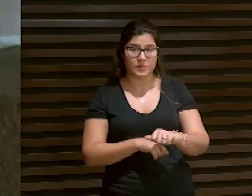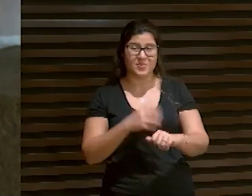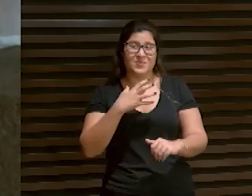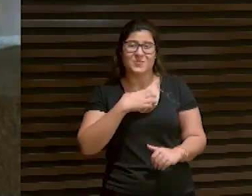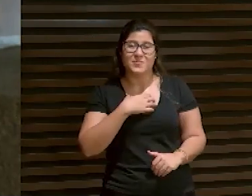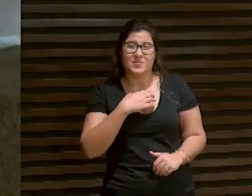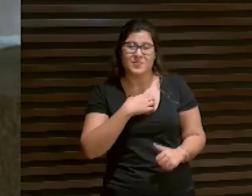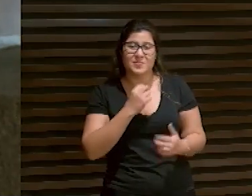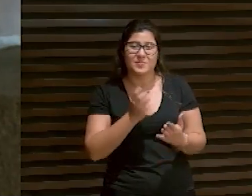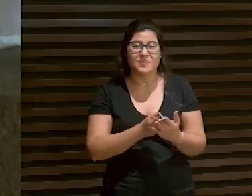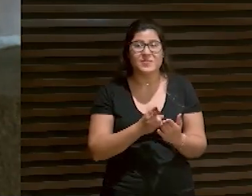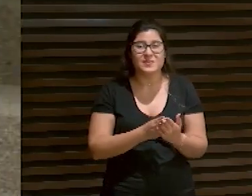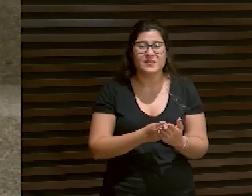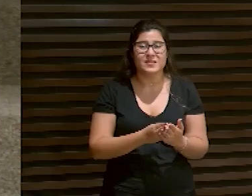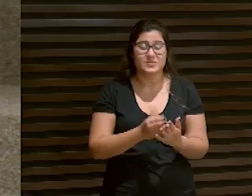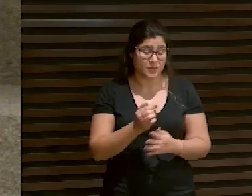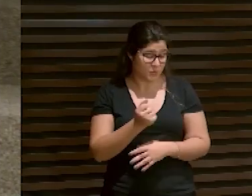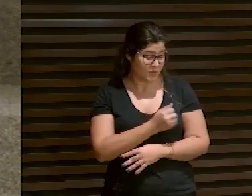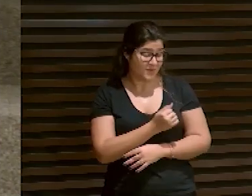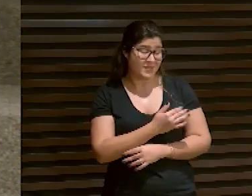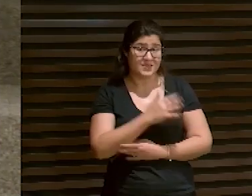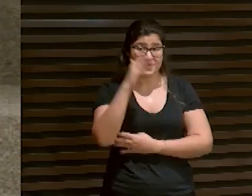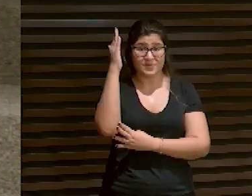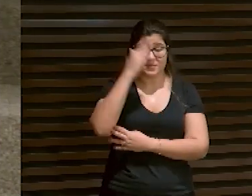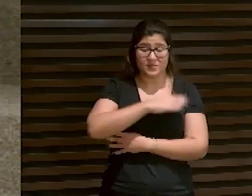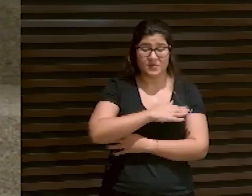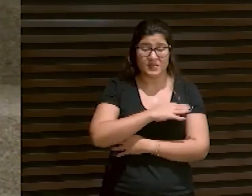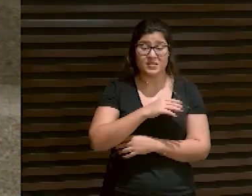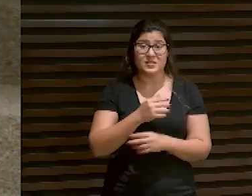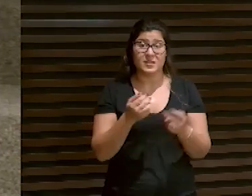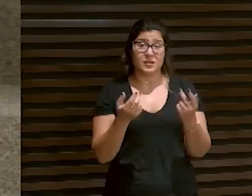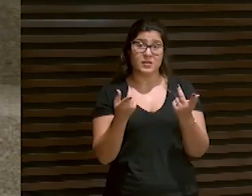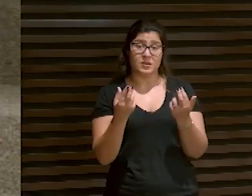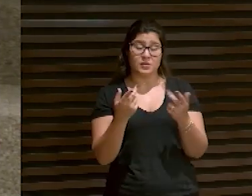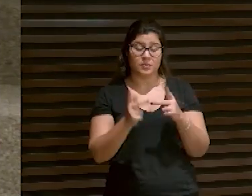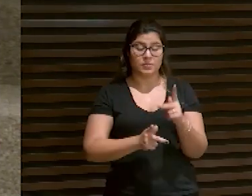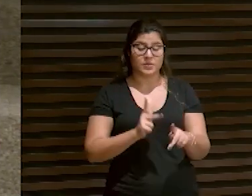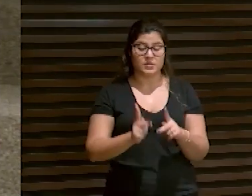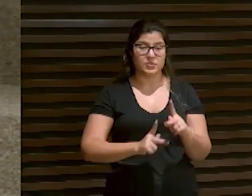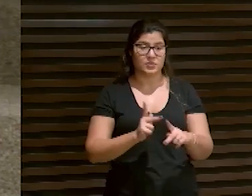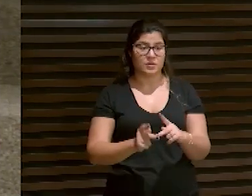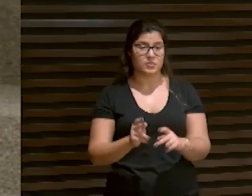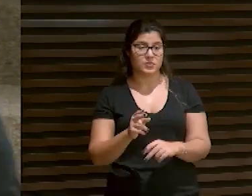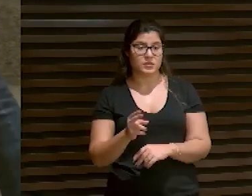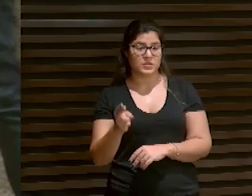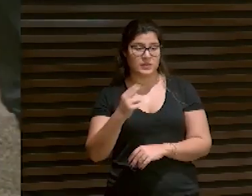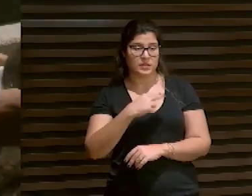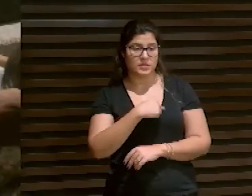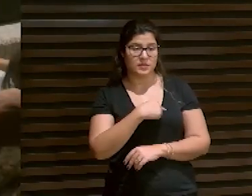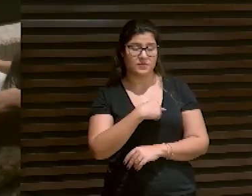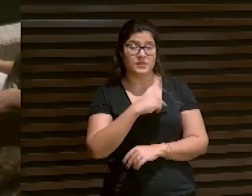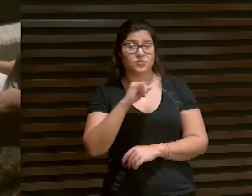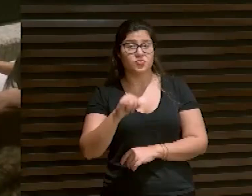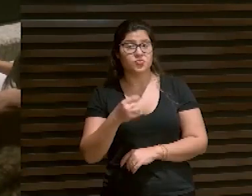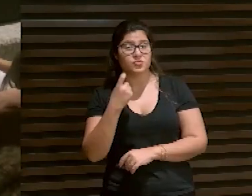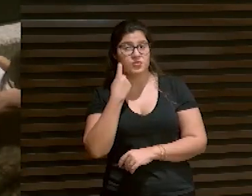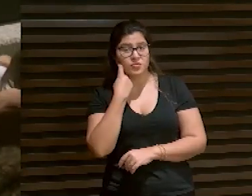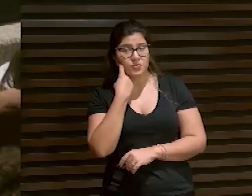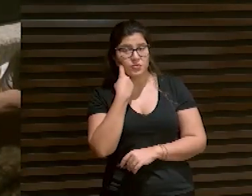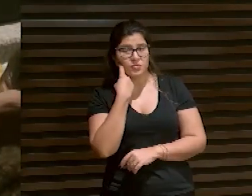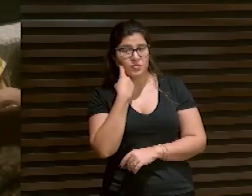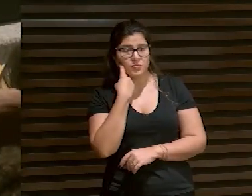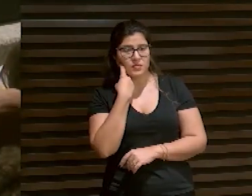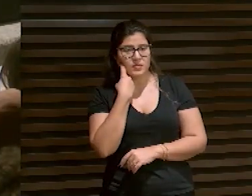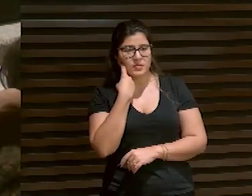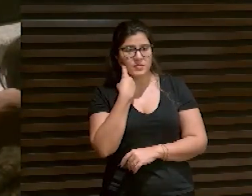seu coração de maldade que o povo ninivita estava. Olha que coisa engraçada. Jonas, há um tempo atrás, tinha ido